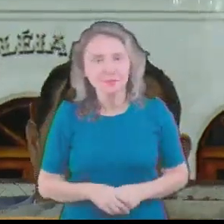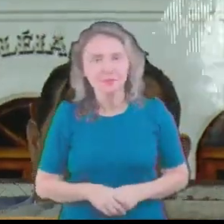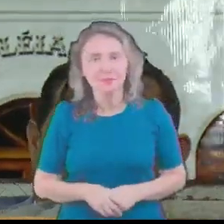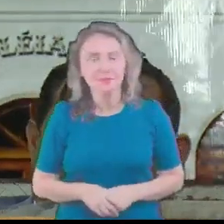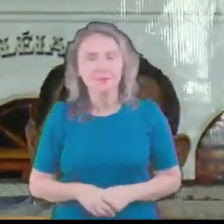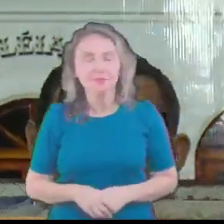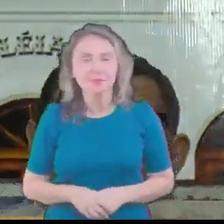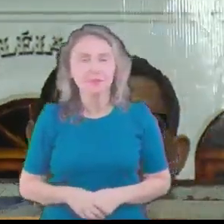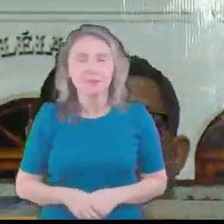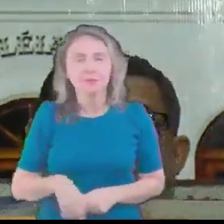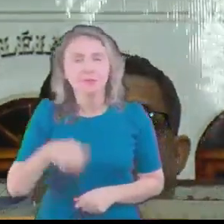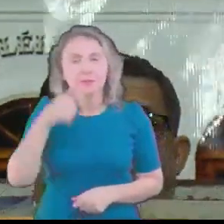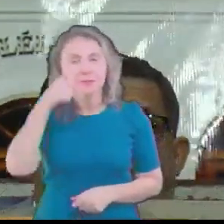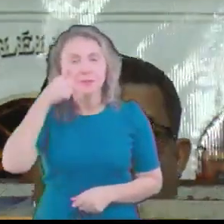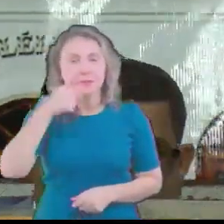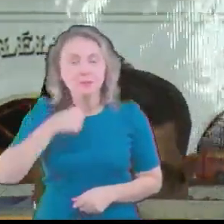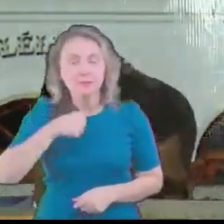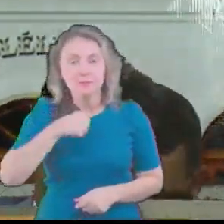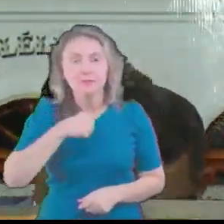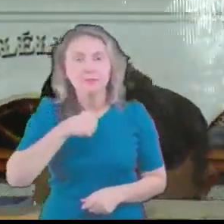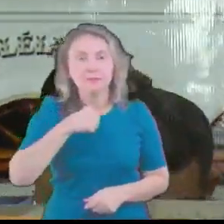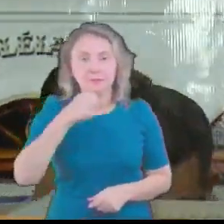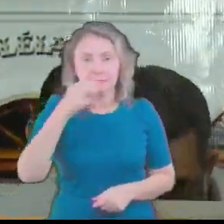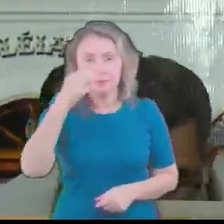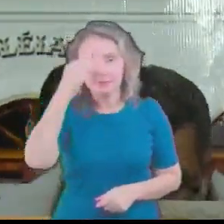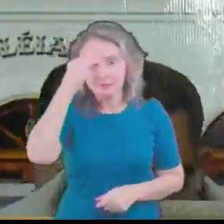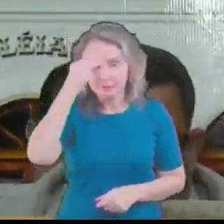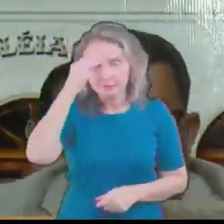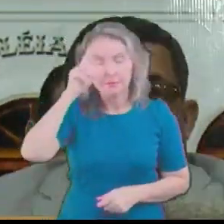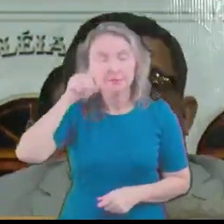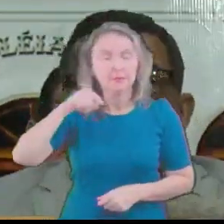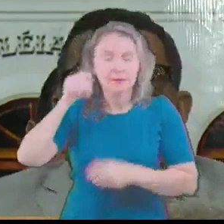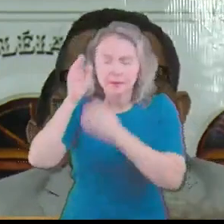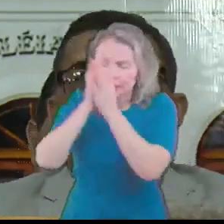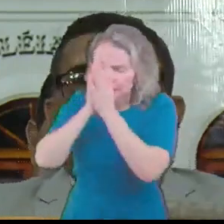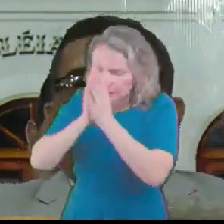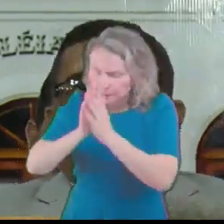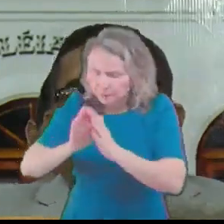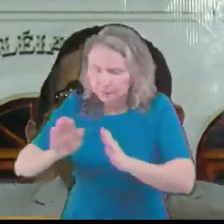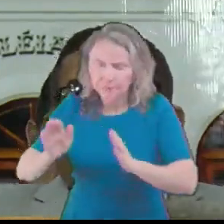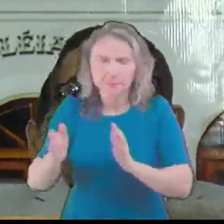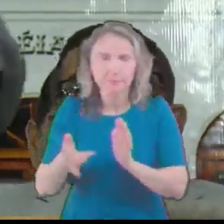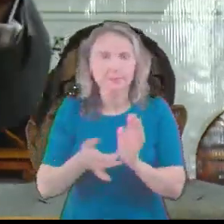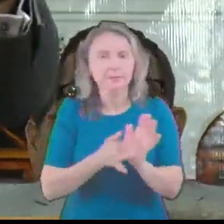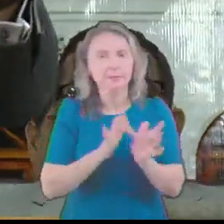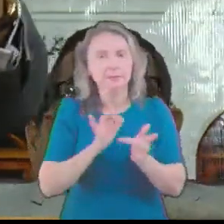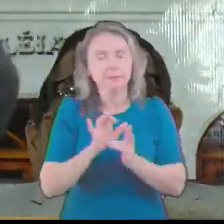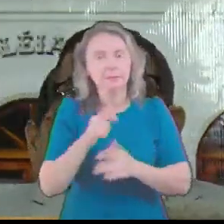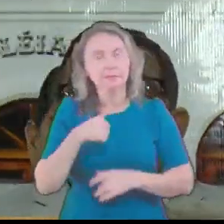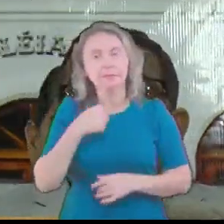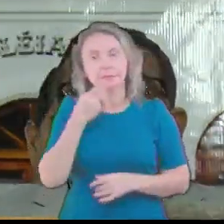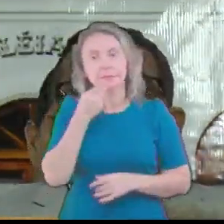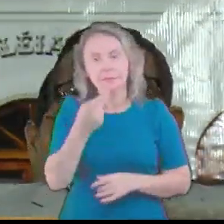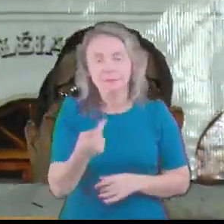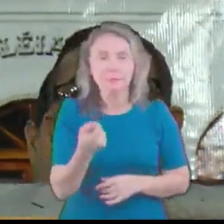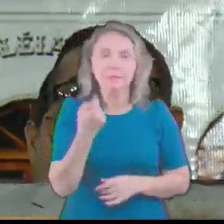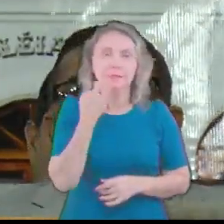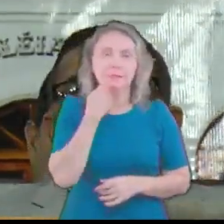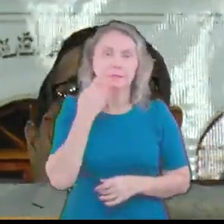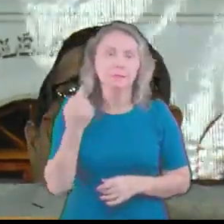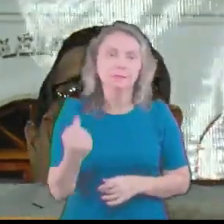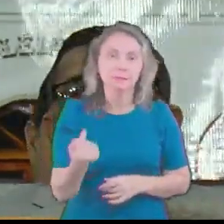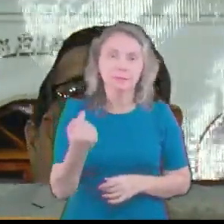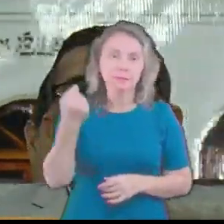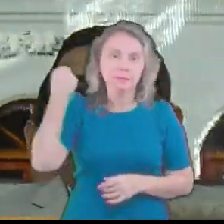Essa mulher é adoradora de Jesus. E eu citei aqui na sexta-feira passada